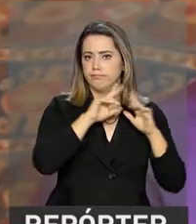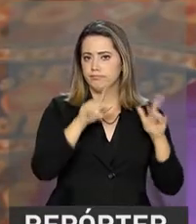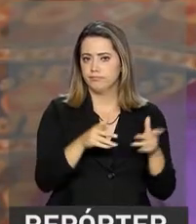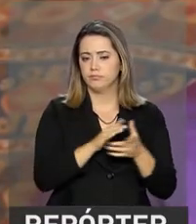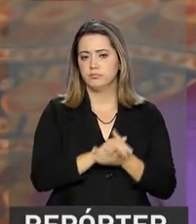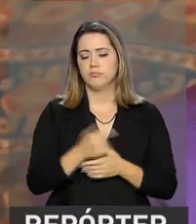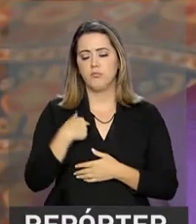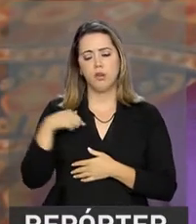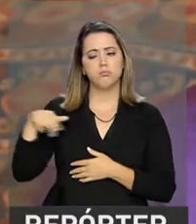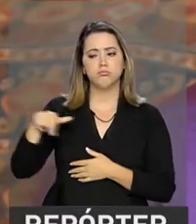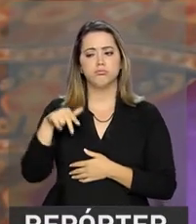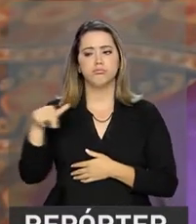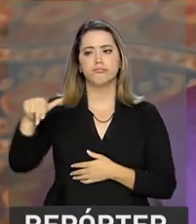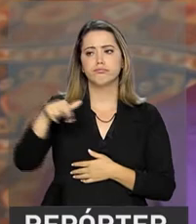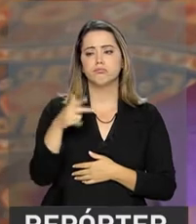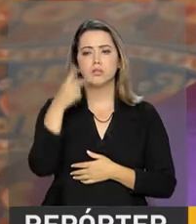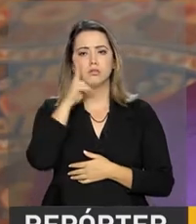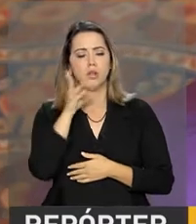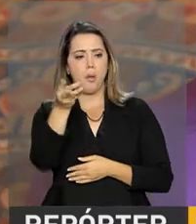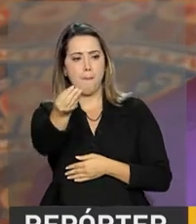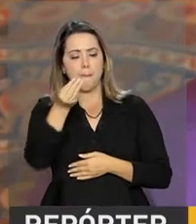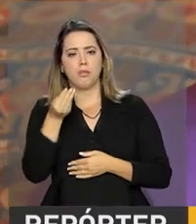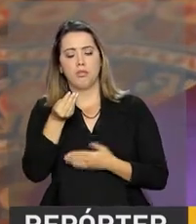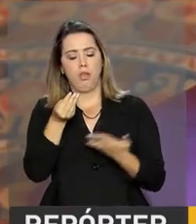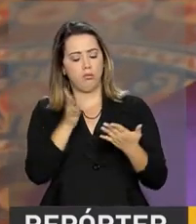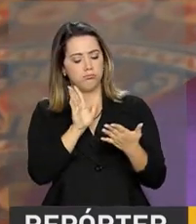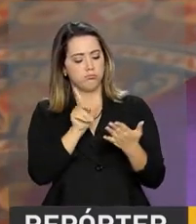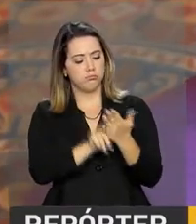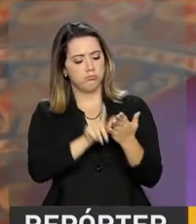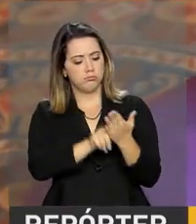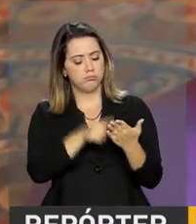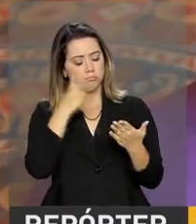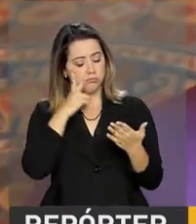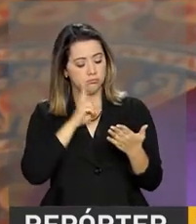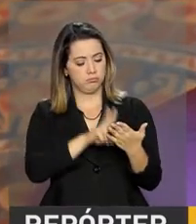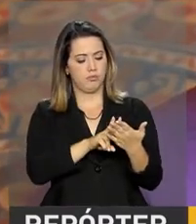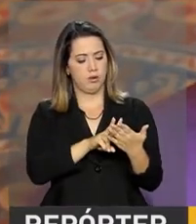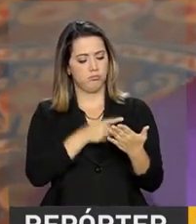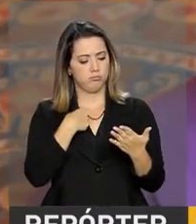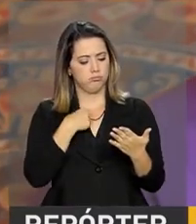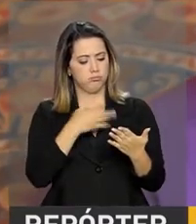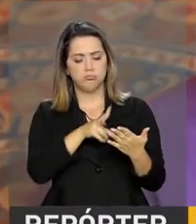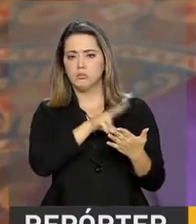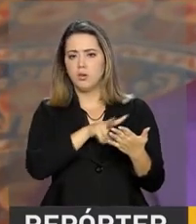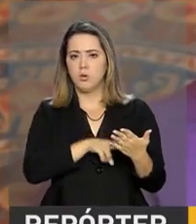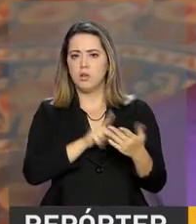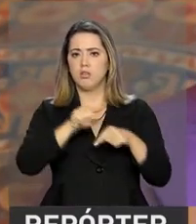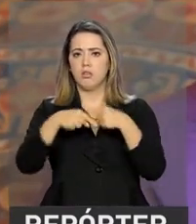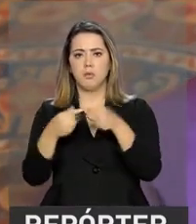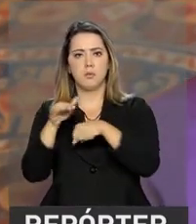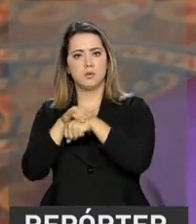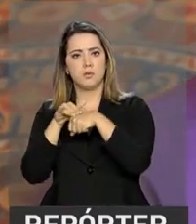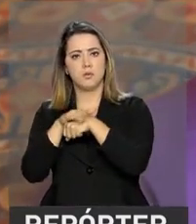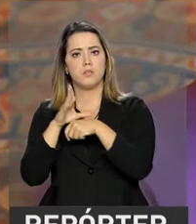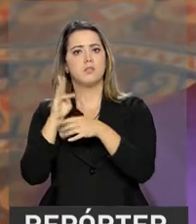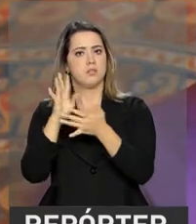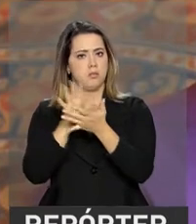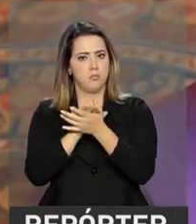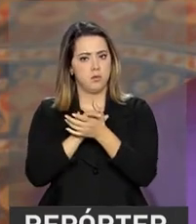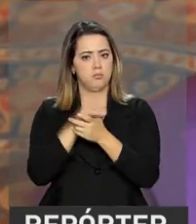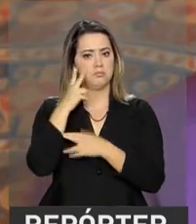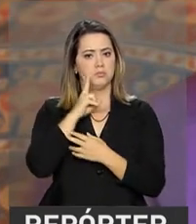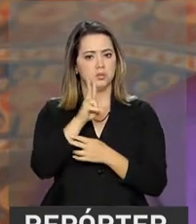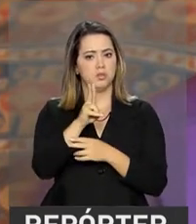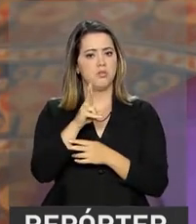né? E aí me deram um panfleto, chegando em casa, conversei com meu marido, ele achou